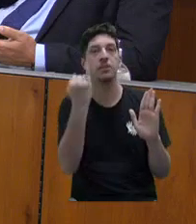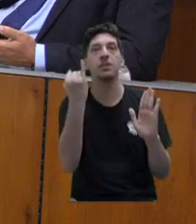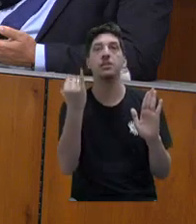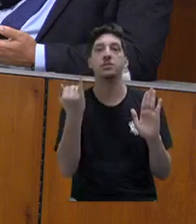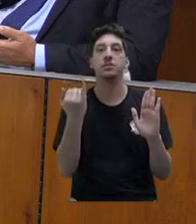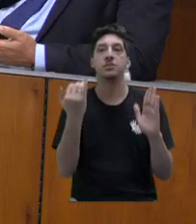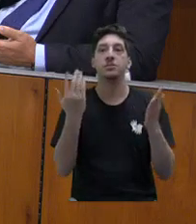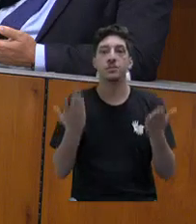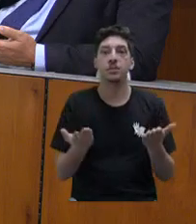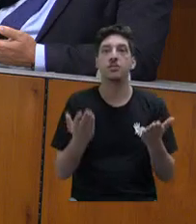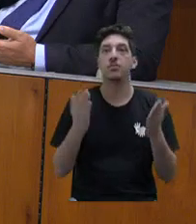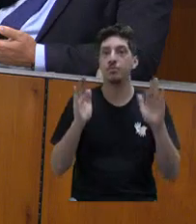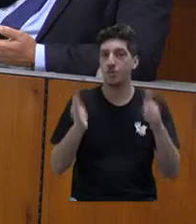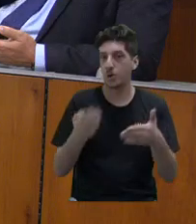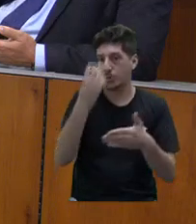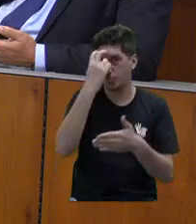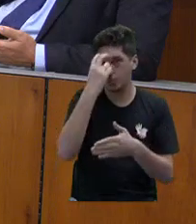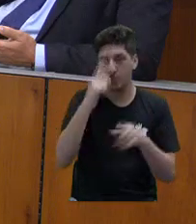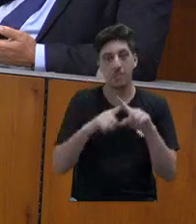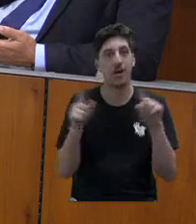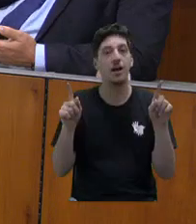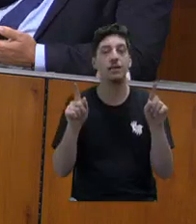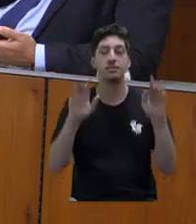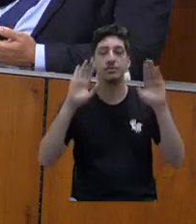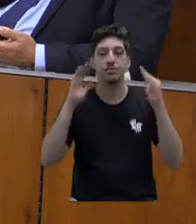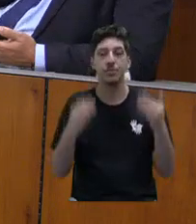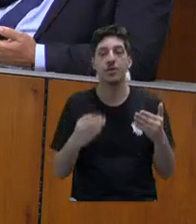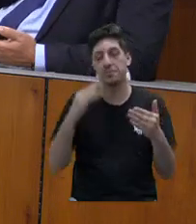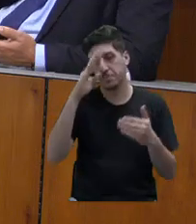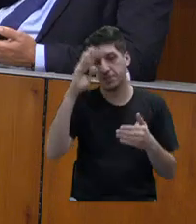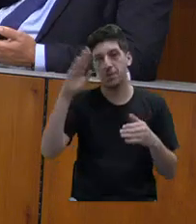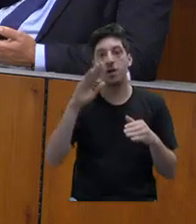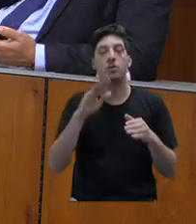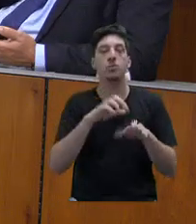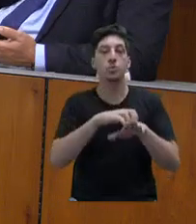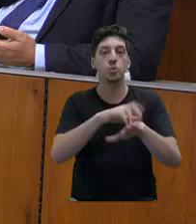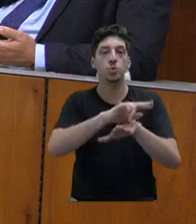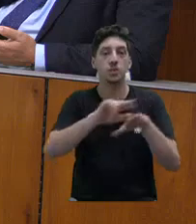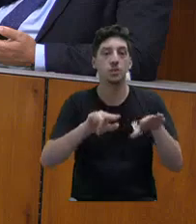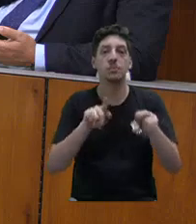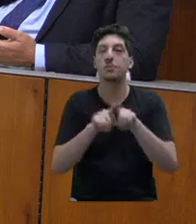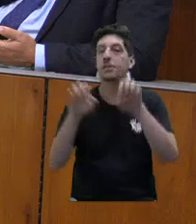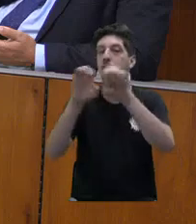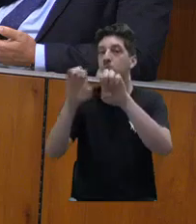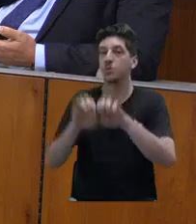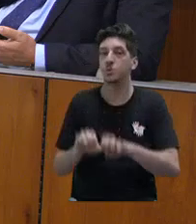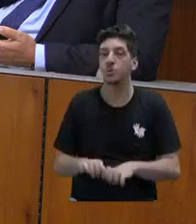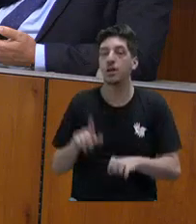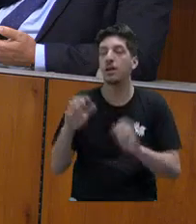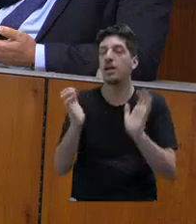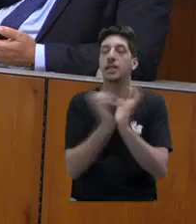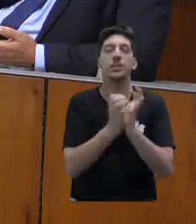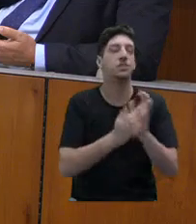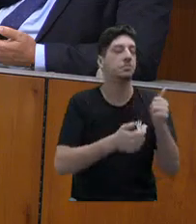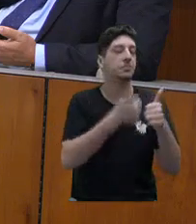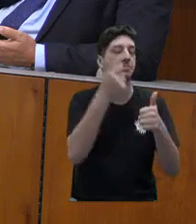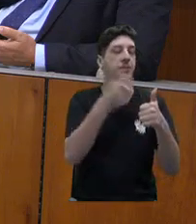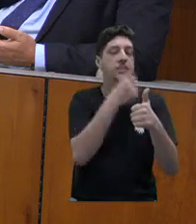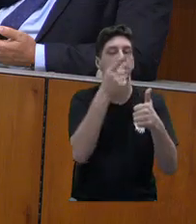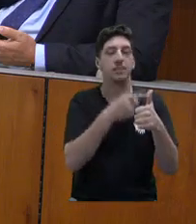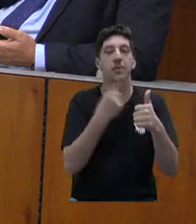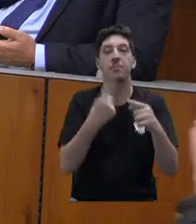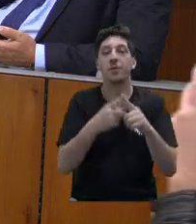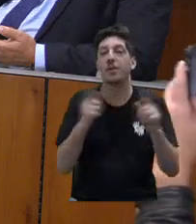tanto para a cultura, mas especificamente para o turismo, e a infraestrutura é o eixo primeiro, porque não